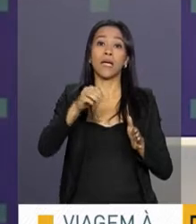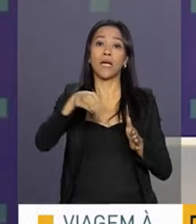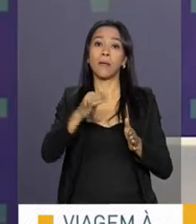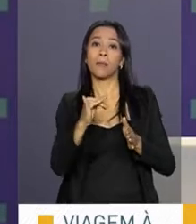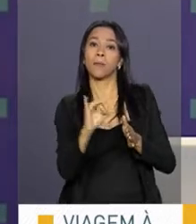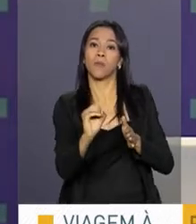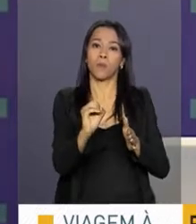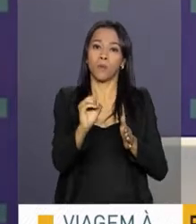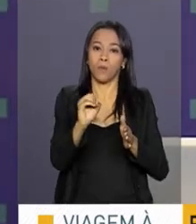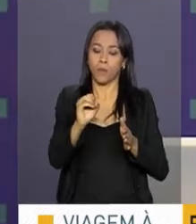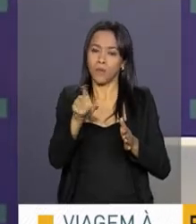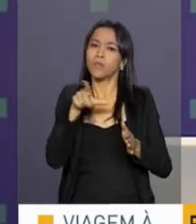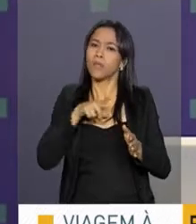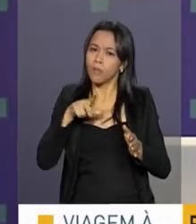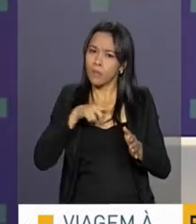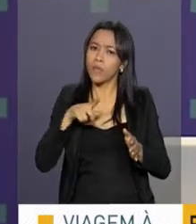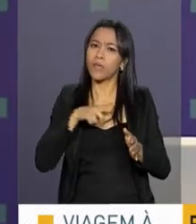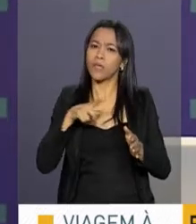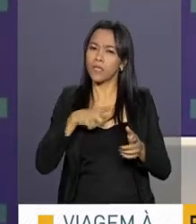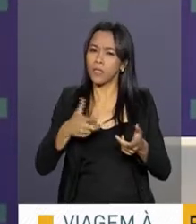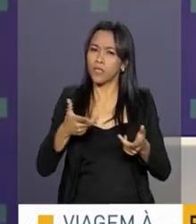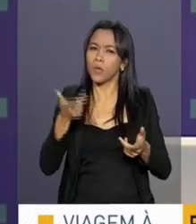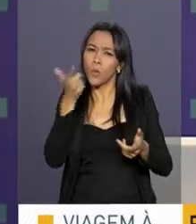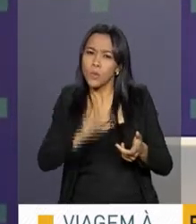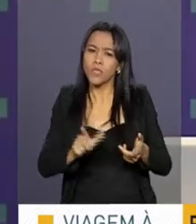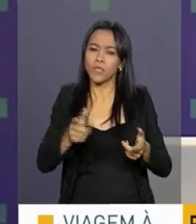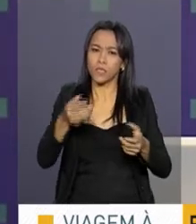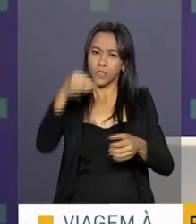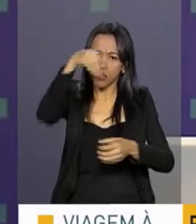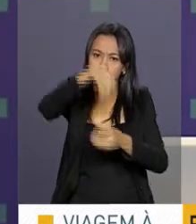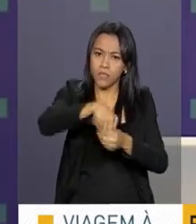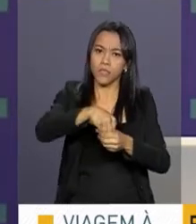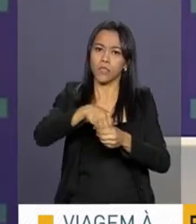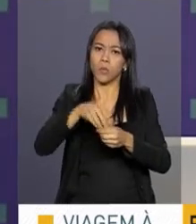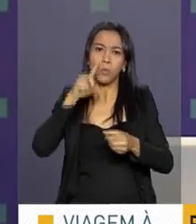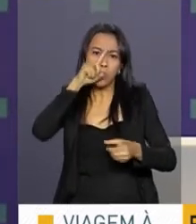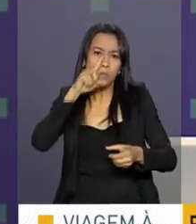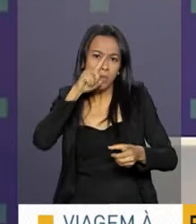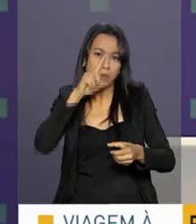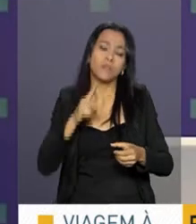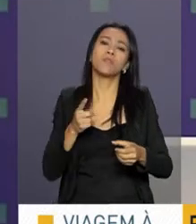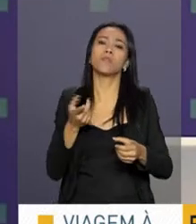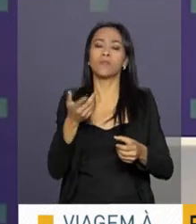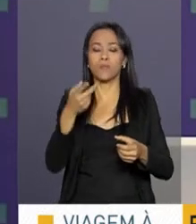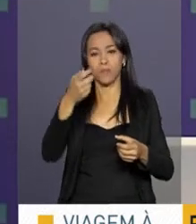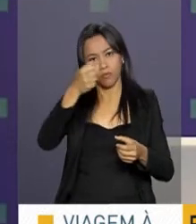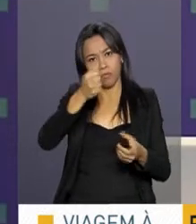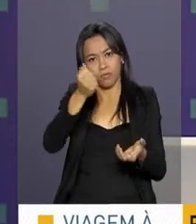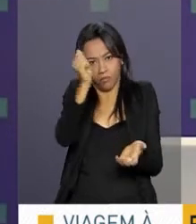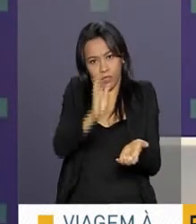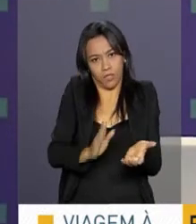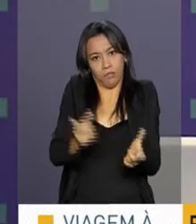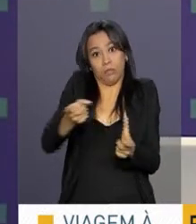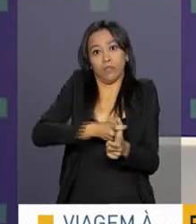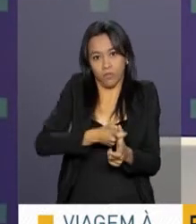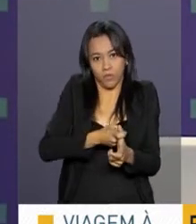que reduz as vulnerabilidades externas e reduz o risco de endividamento externo do